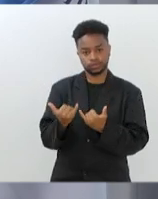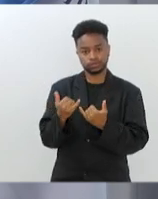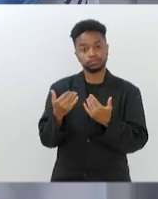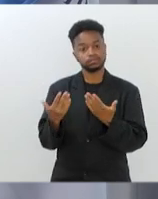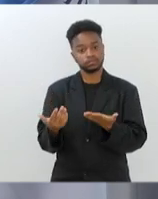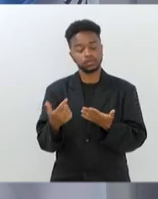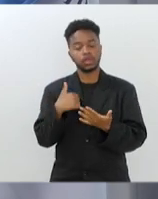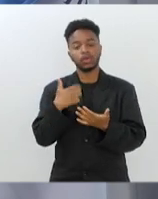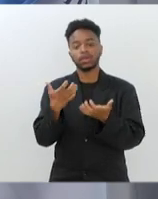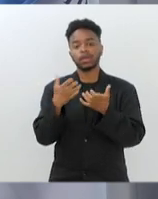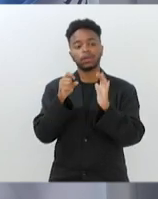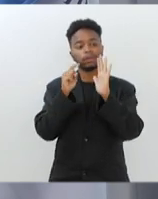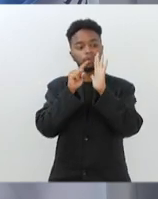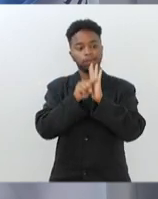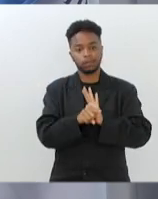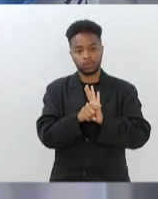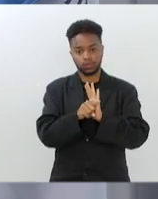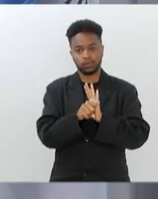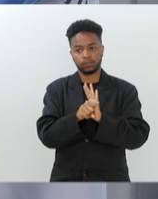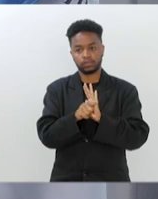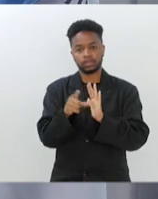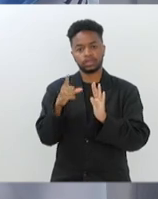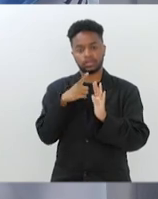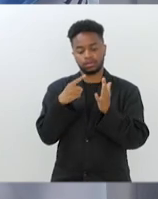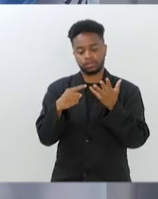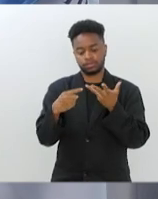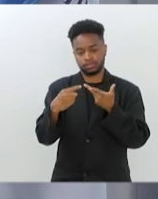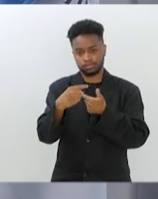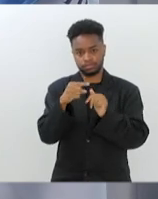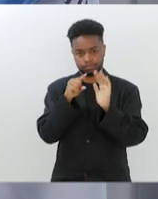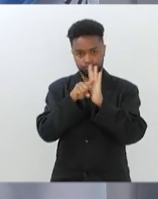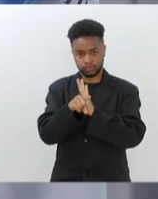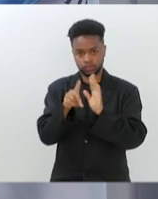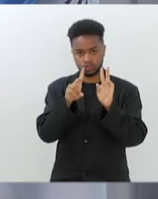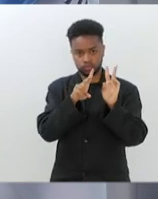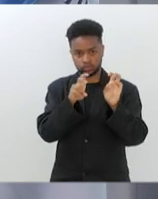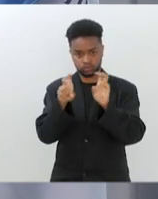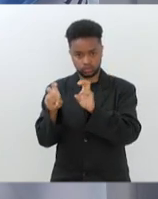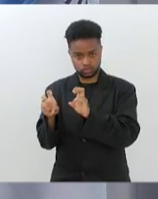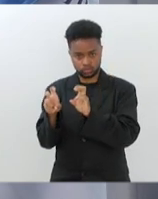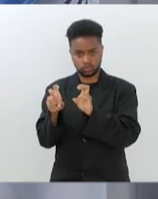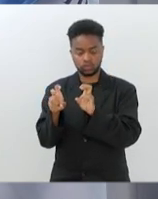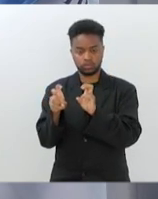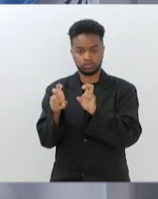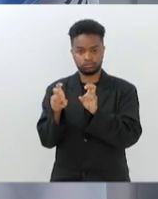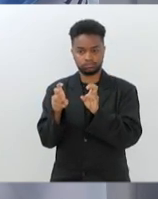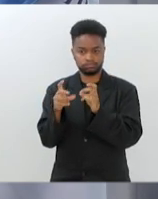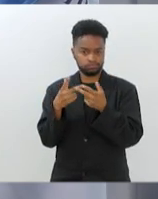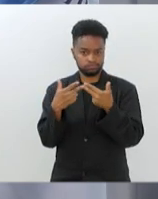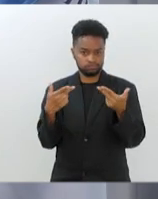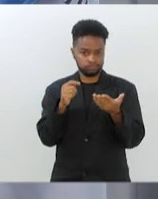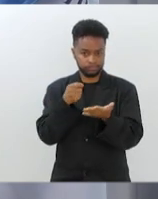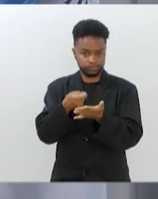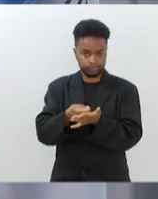tirar uma dúvida com o senhor eu tenho uns questionamentos sobre algumas campanhas eh que foram pagas com